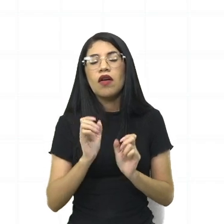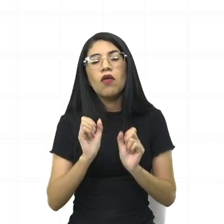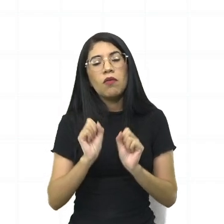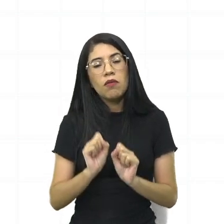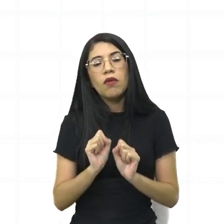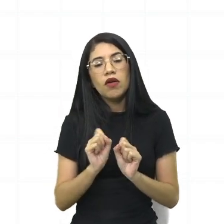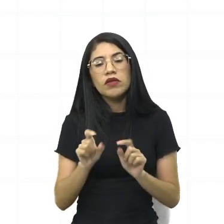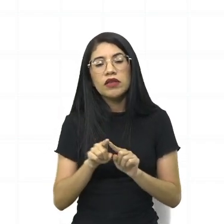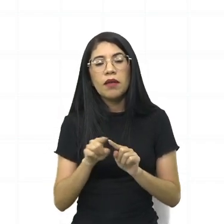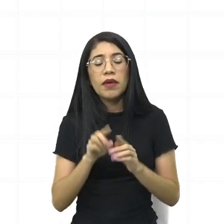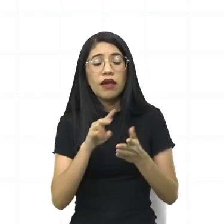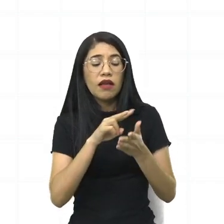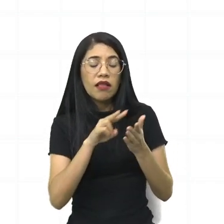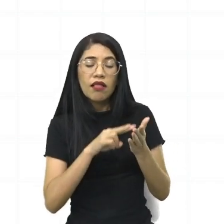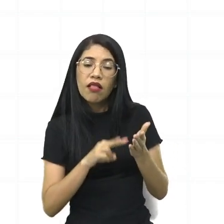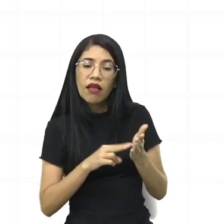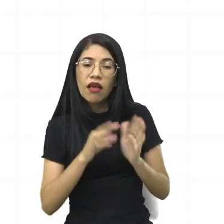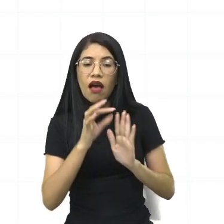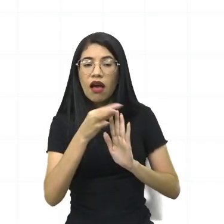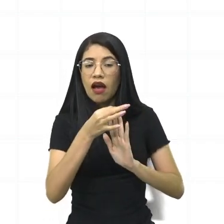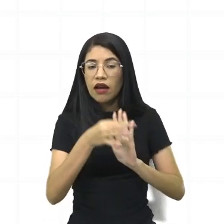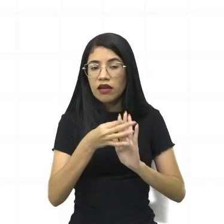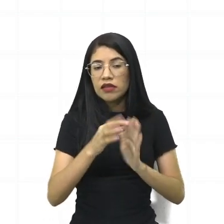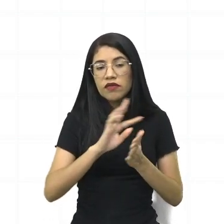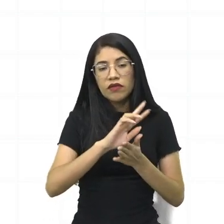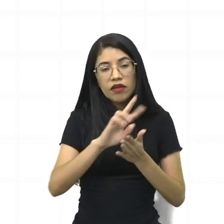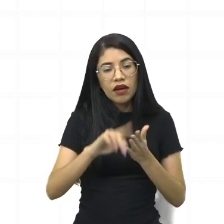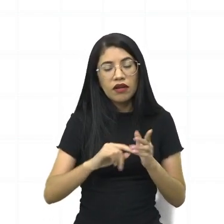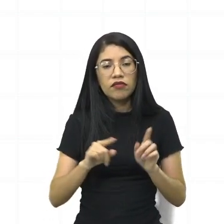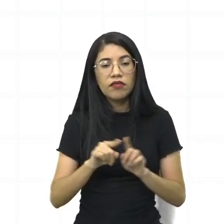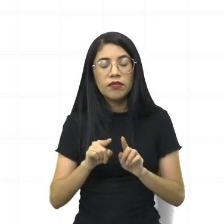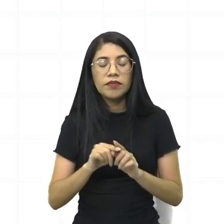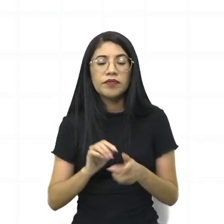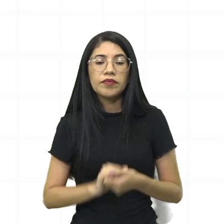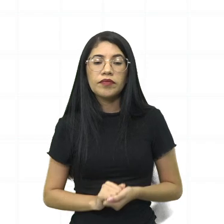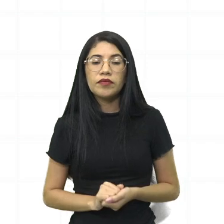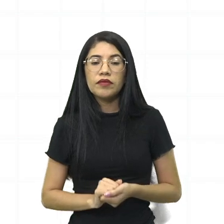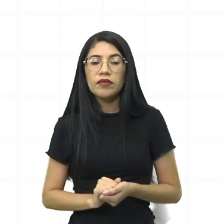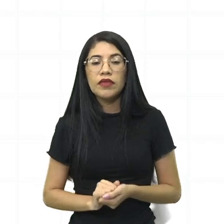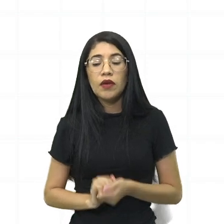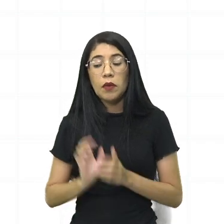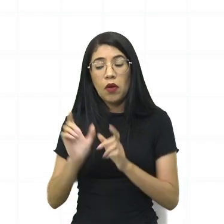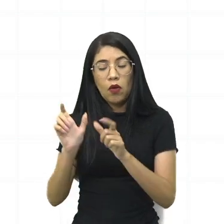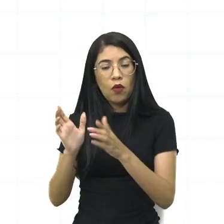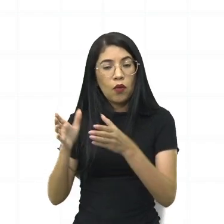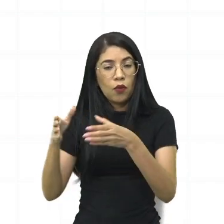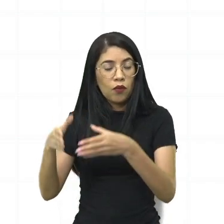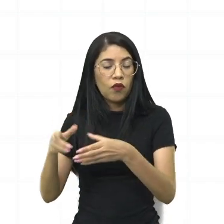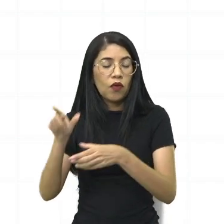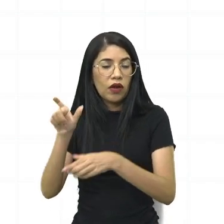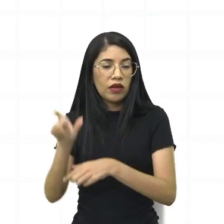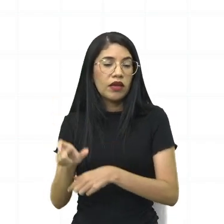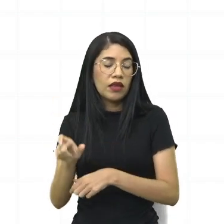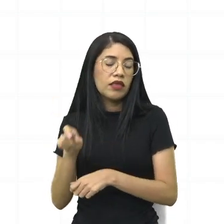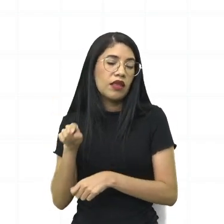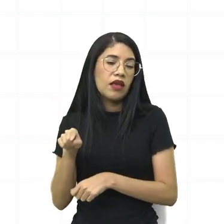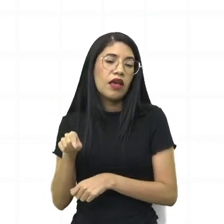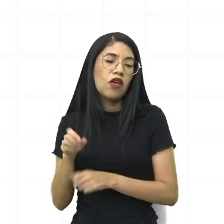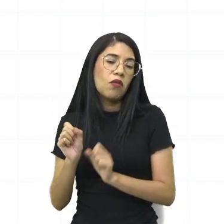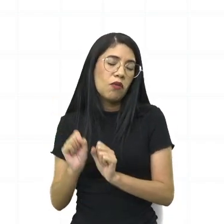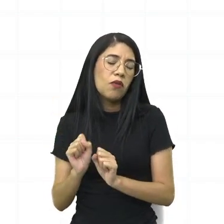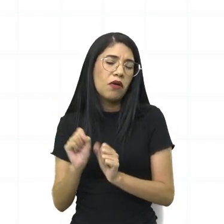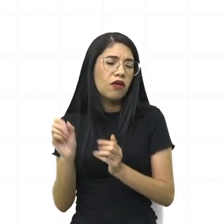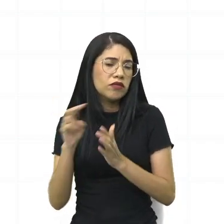posso fazer a leitura, né? Enquanto público-alvo, para quem eu estou escrevendo, eu posso fazer essa leitura para